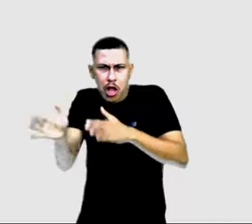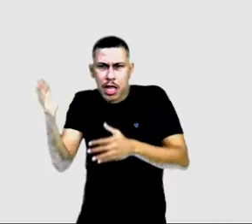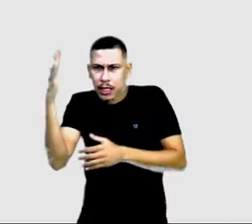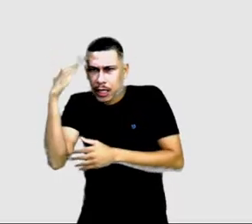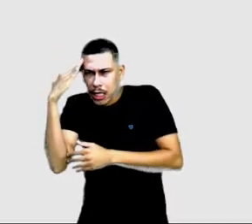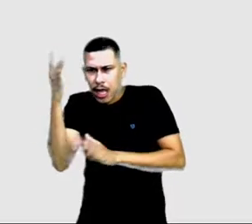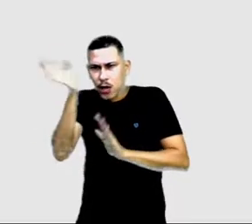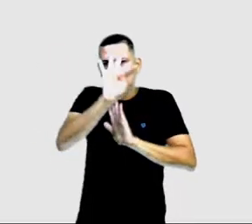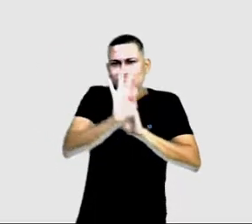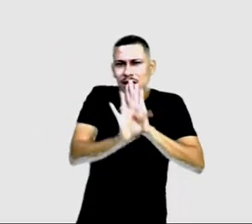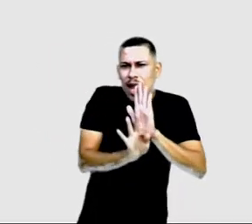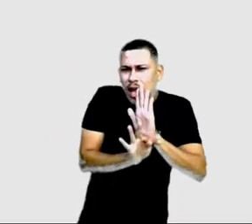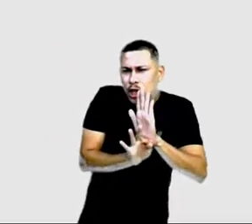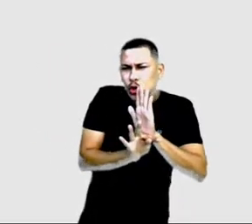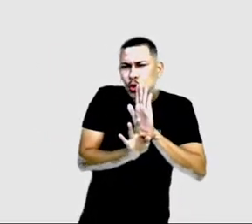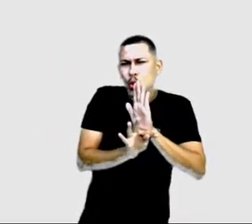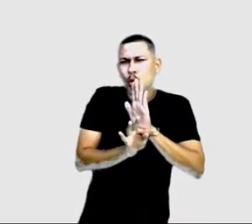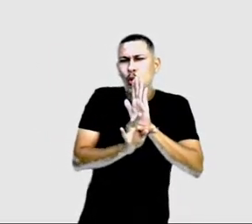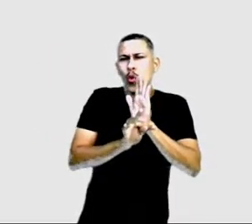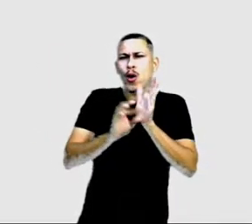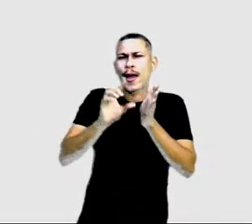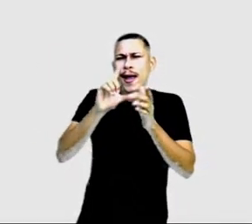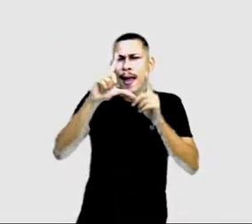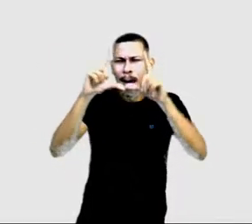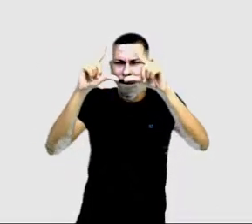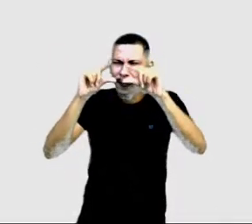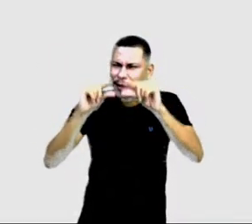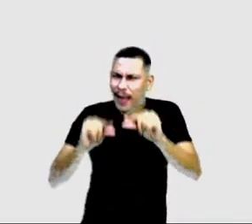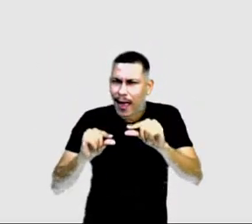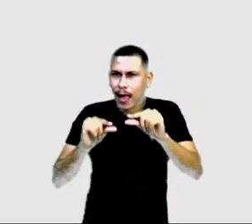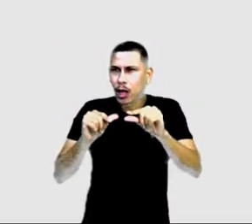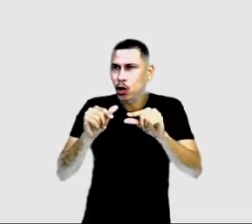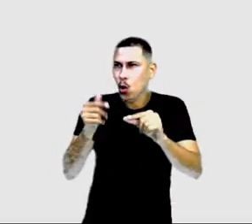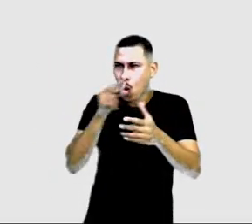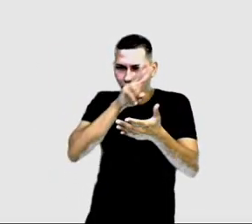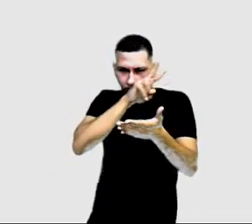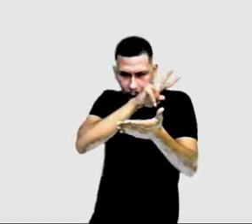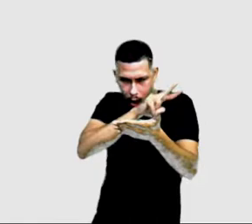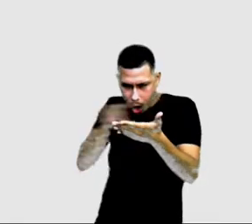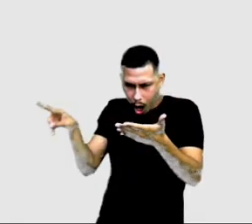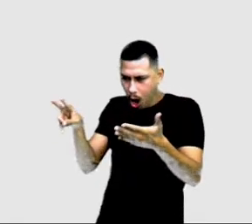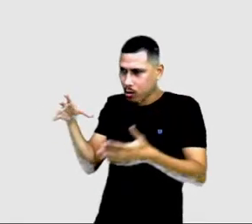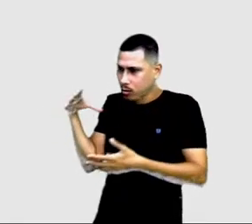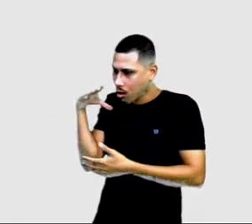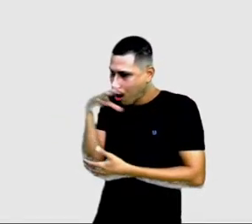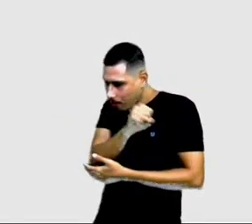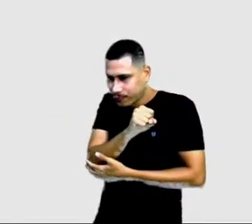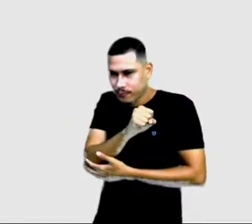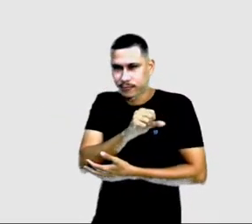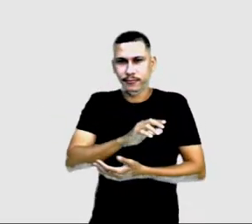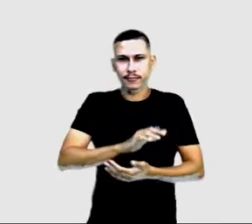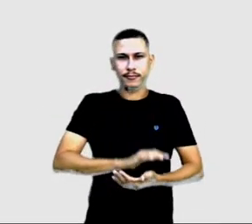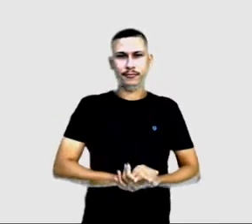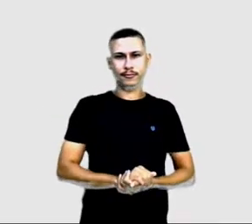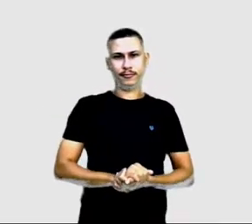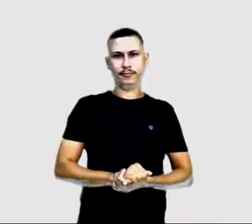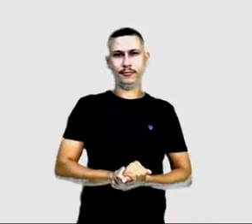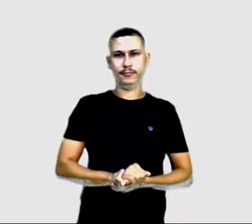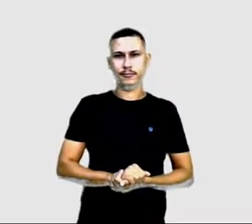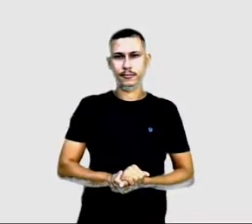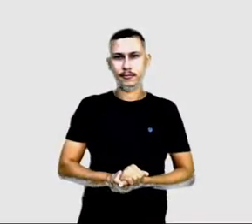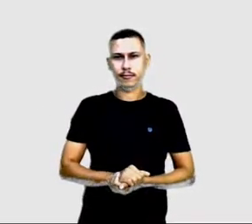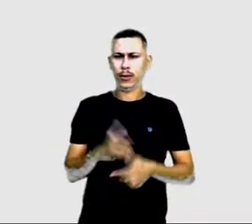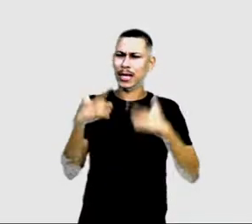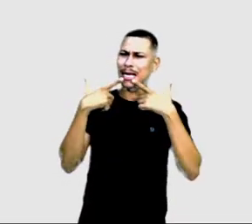é curto, né, para chamar a atenção de quem está ali passando rapidamente e lê um texto, uma propaganda dessa. A